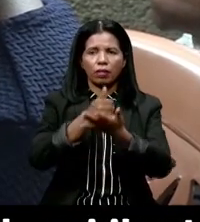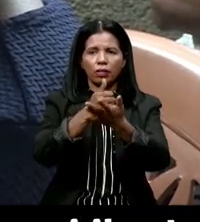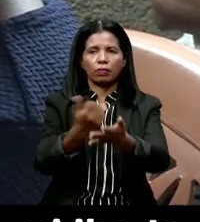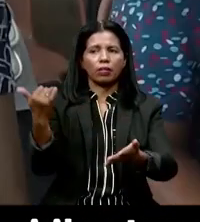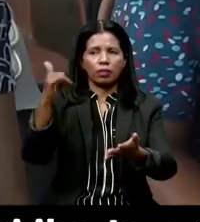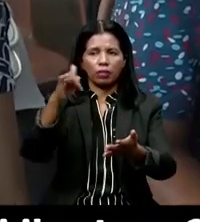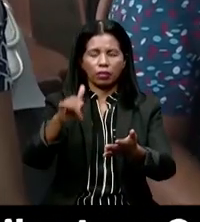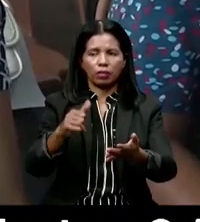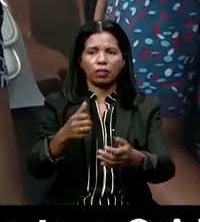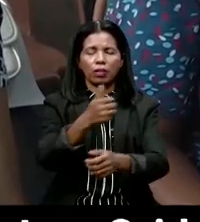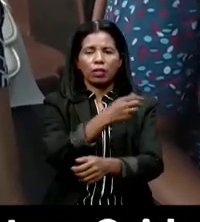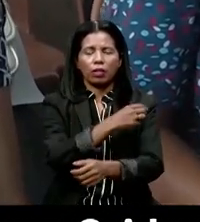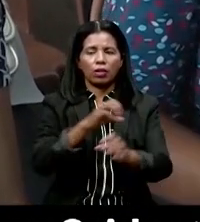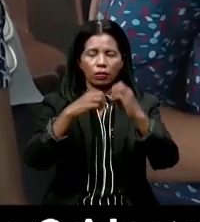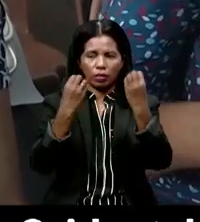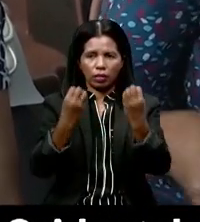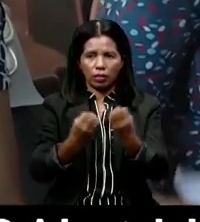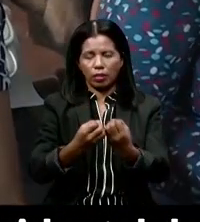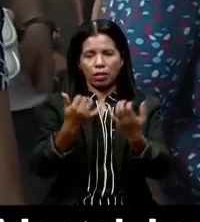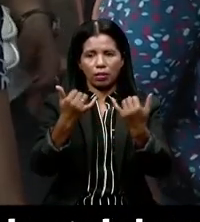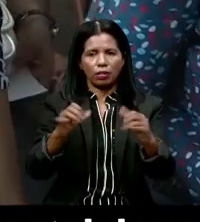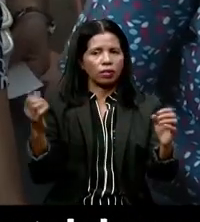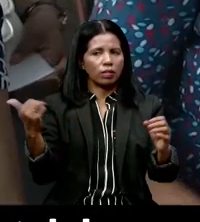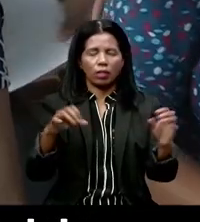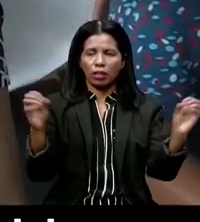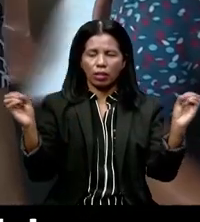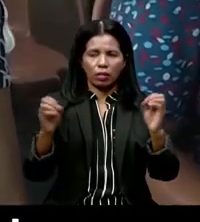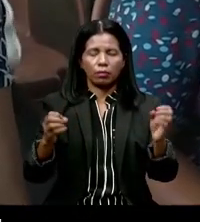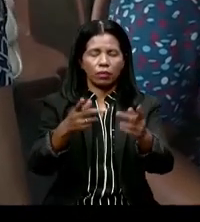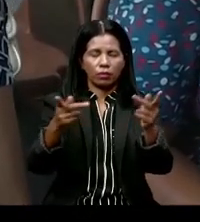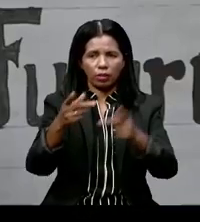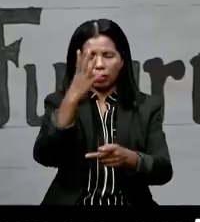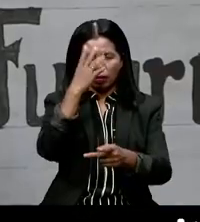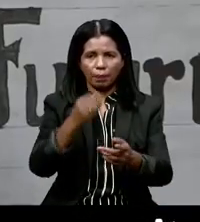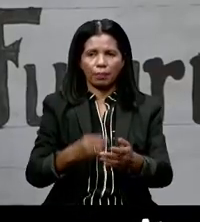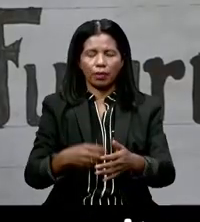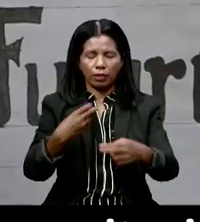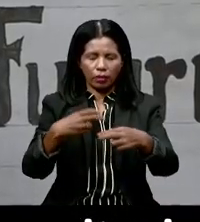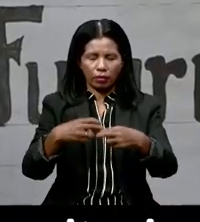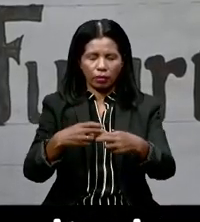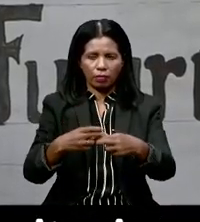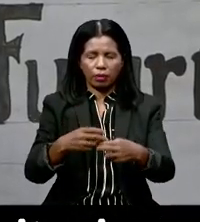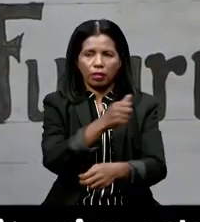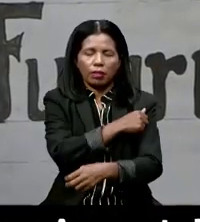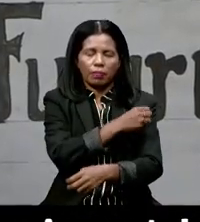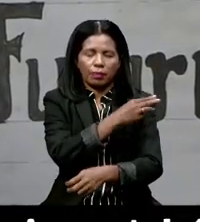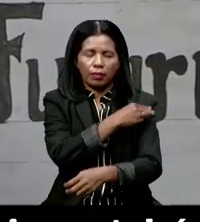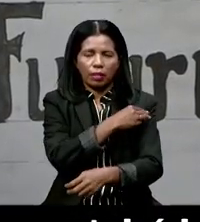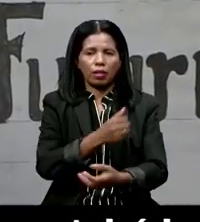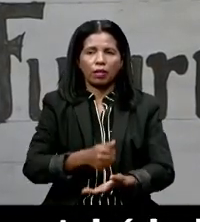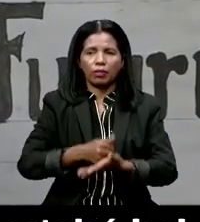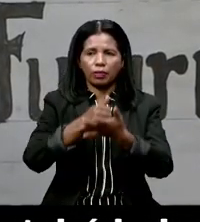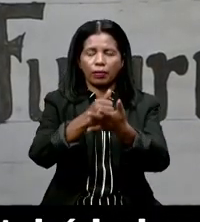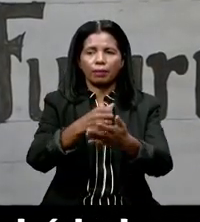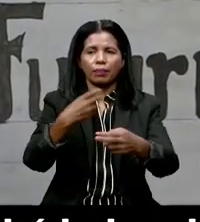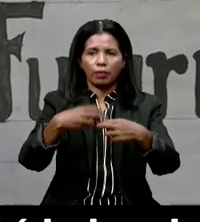sustenta a associação no radão ne se a mosla e a dormitório. Desafio não é mesmo a área de laçoro. Ele é a área de laçoro,